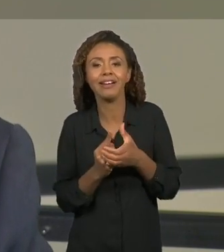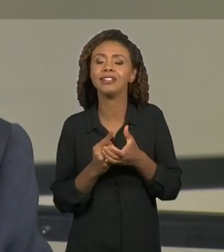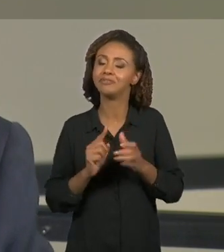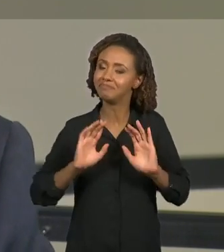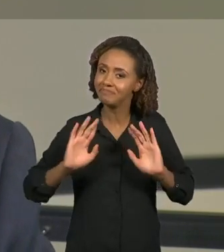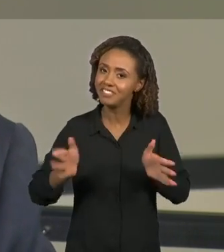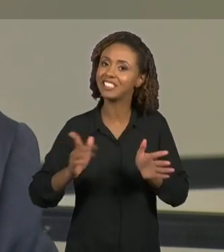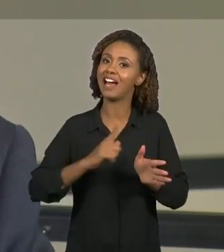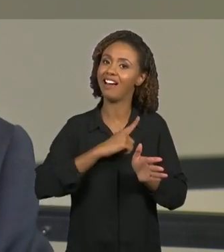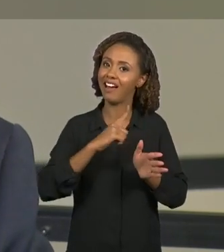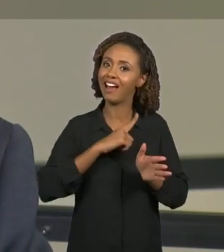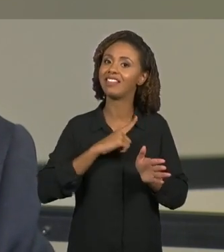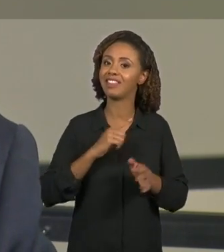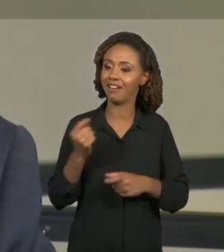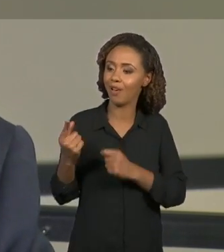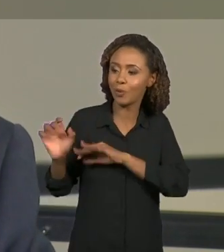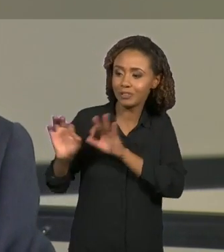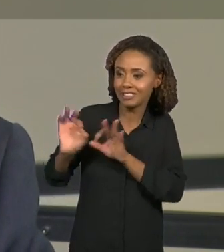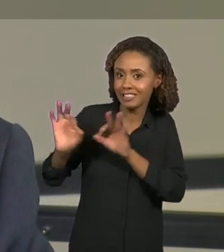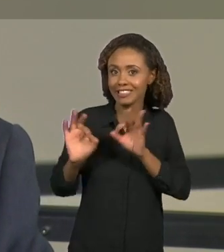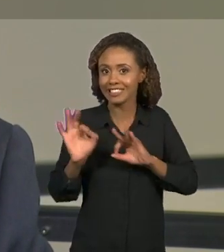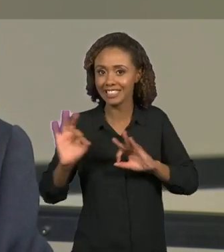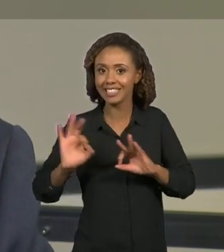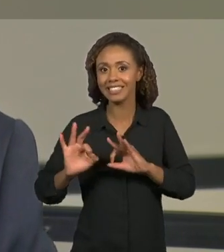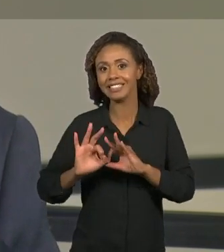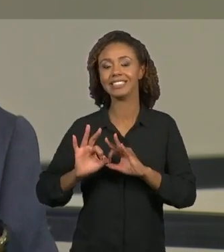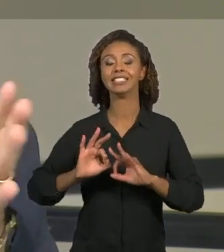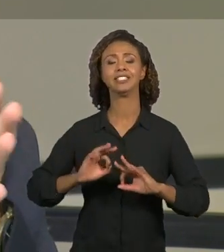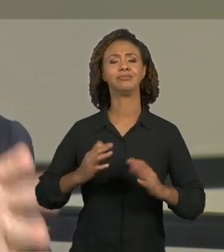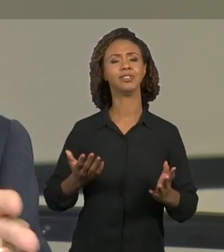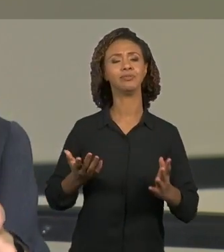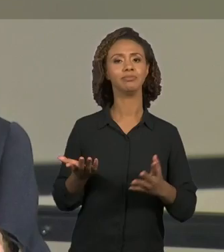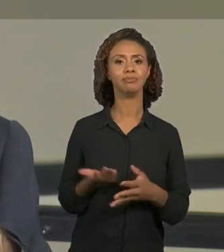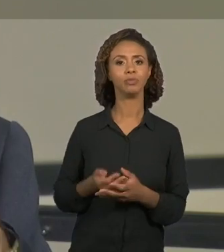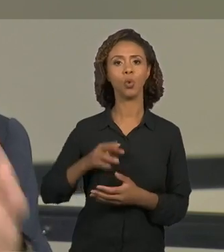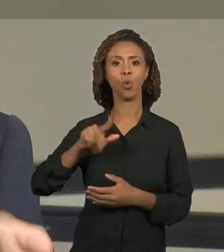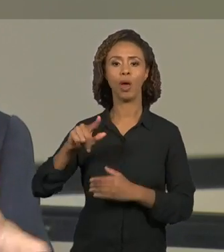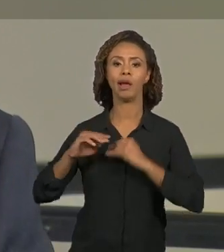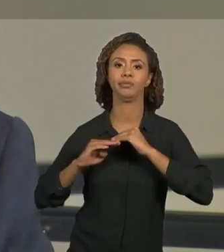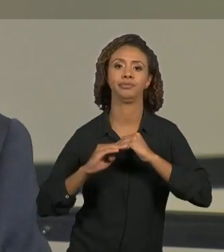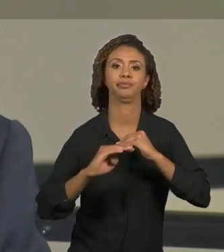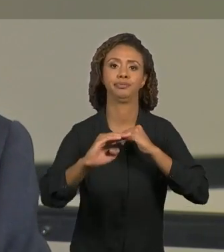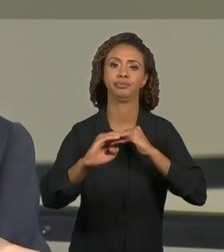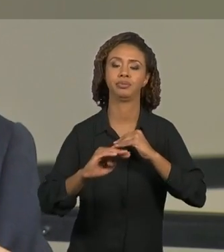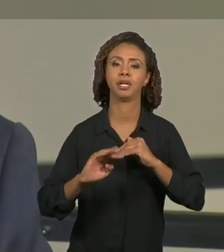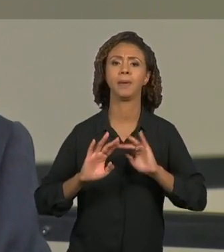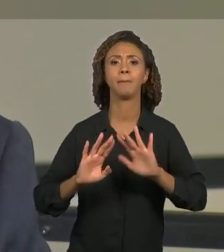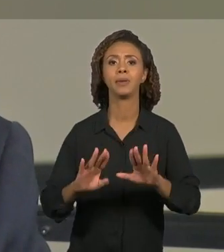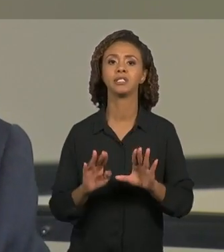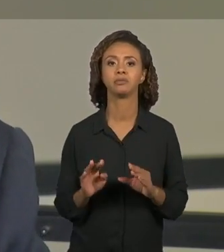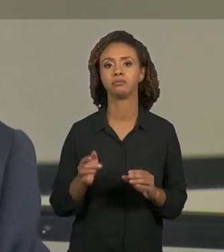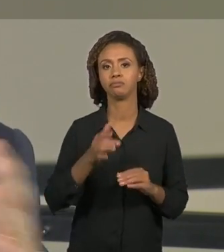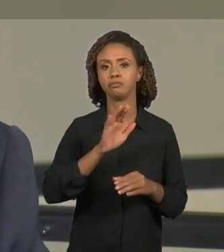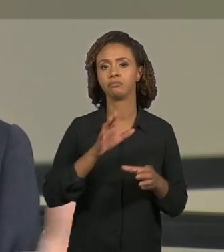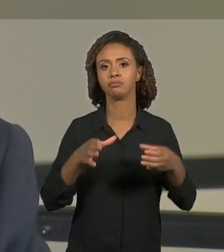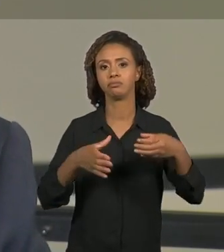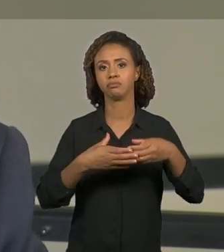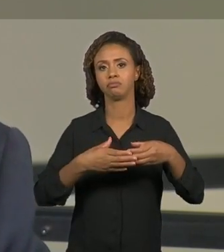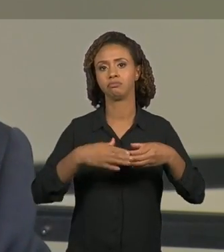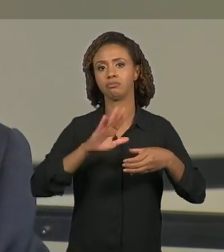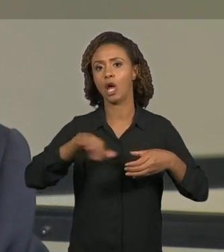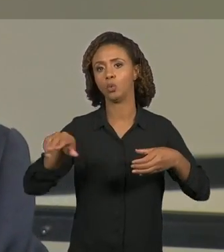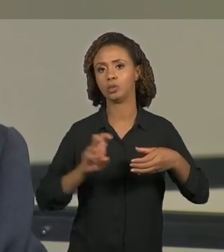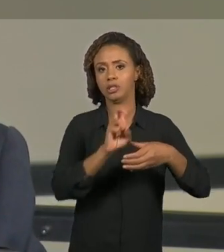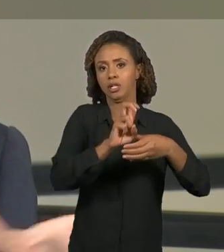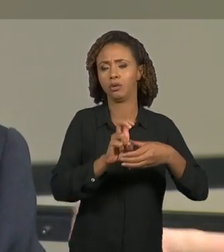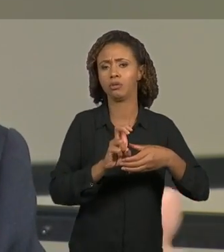se mobilizando nesse sentido né então não é uma coisa assim fixa 5 a 11 não pode pode